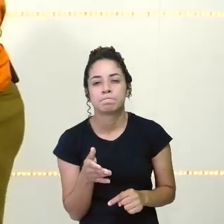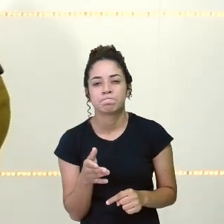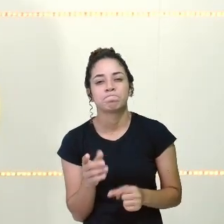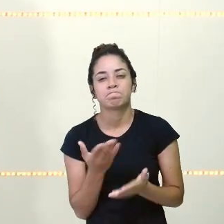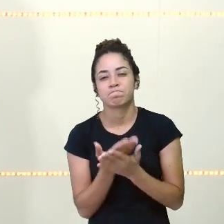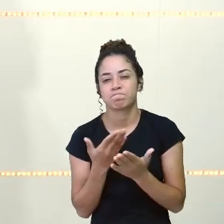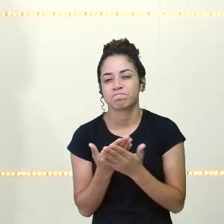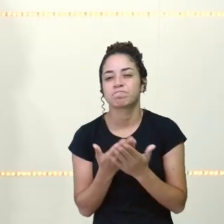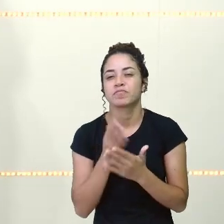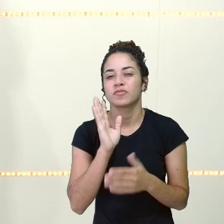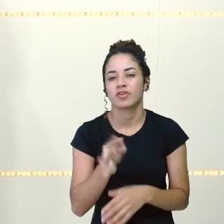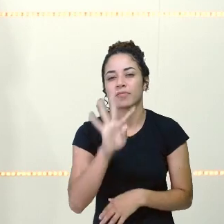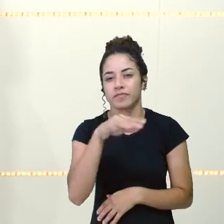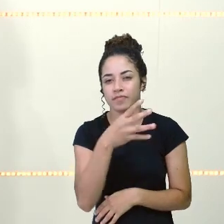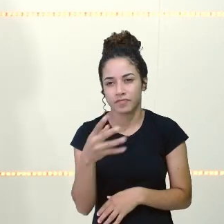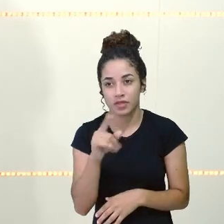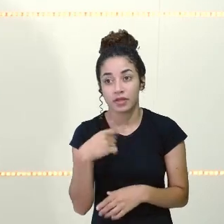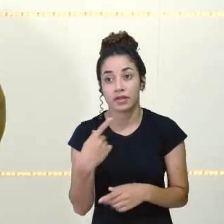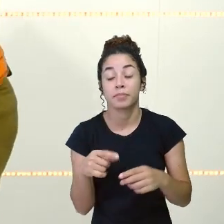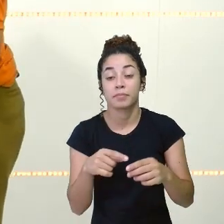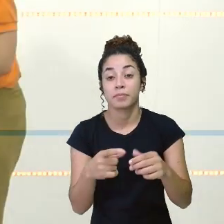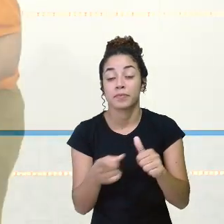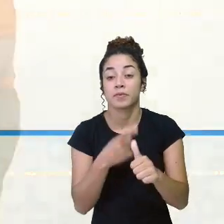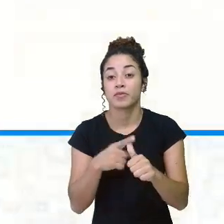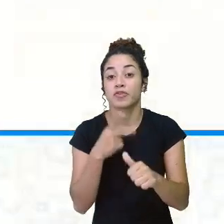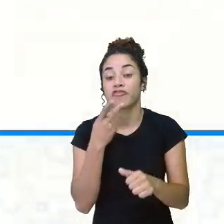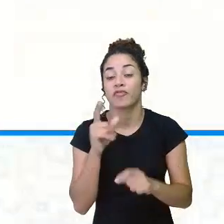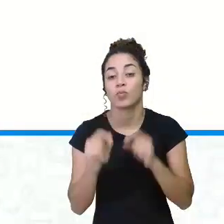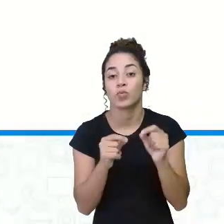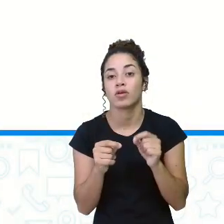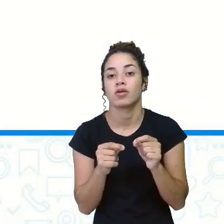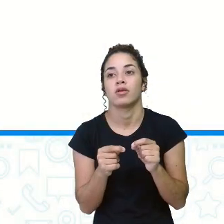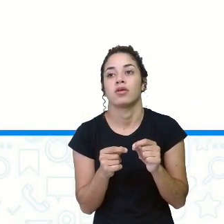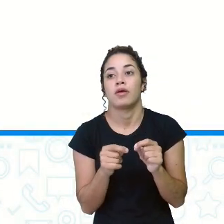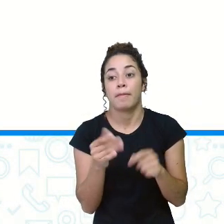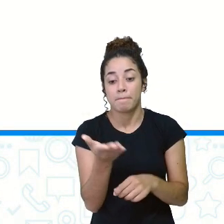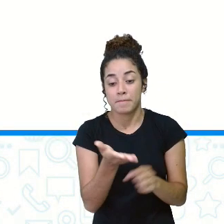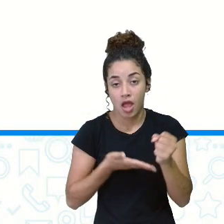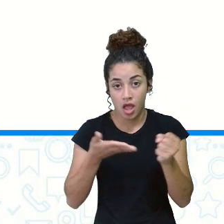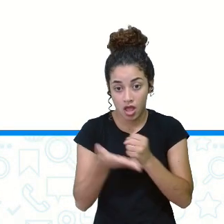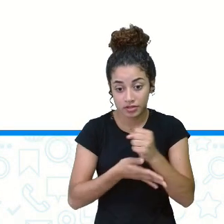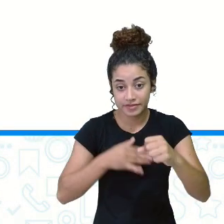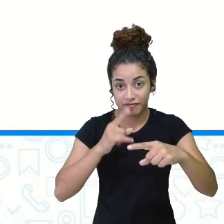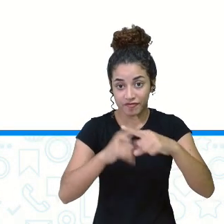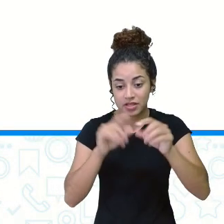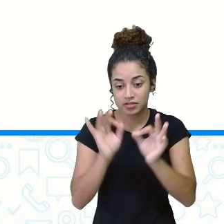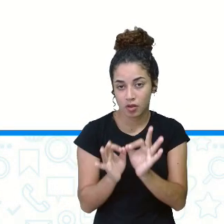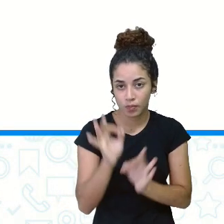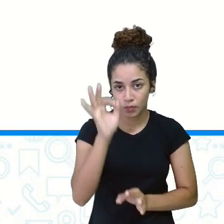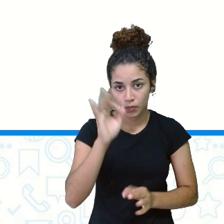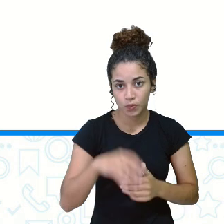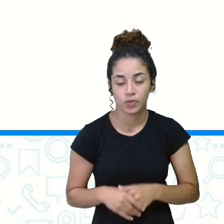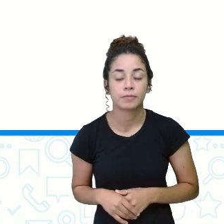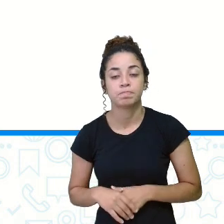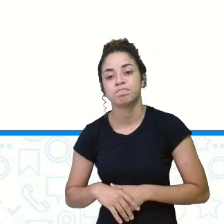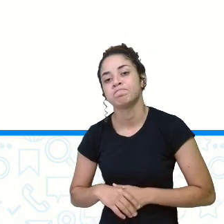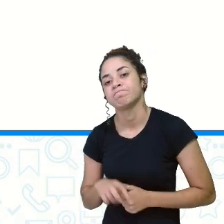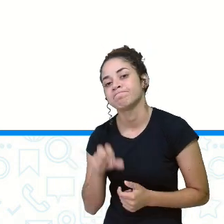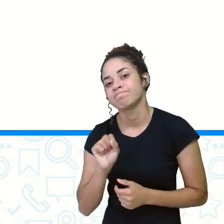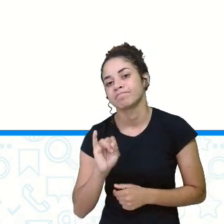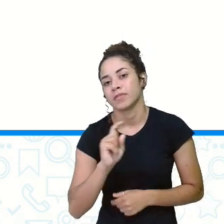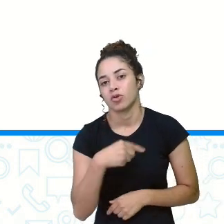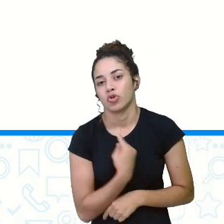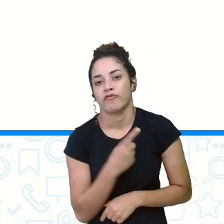a gente faz primeiro, ó, base vezes altura. Se a gente for fazer aqui uma